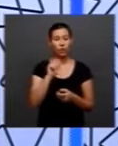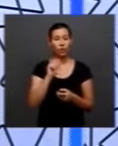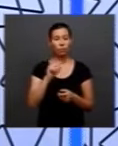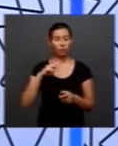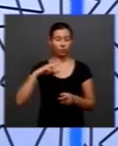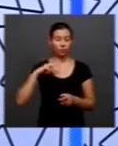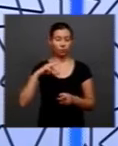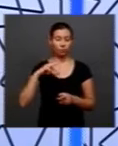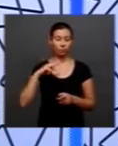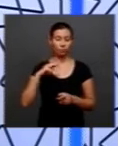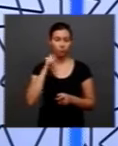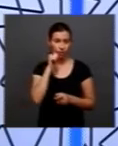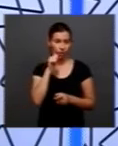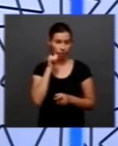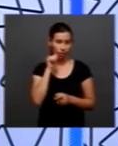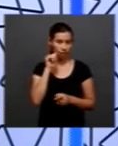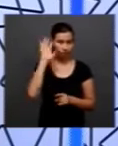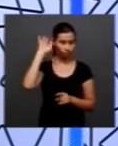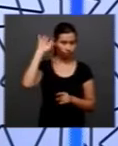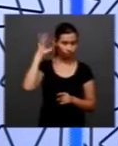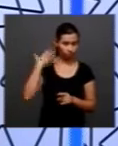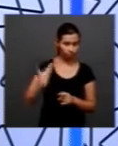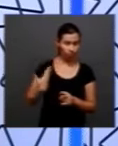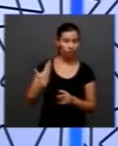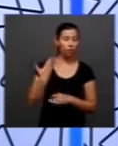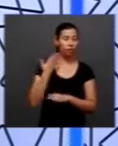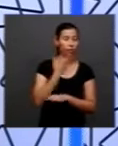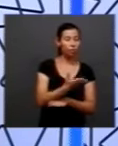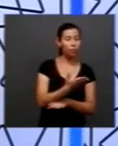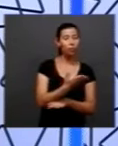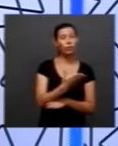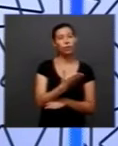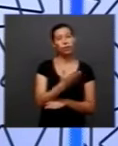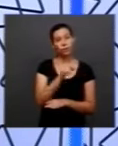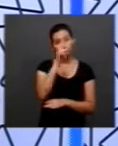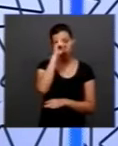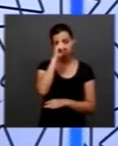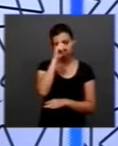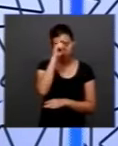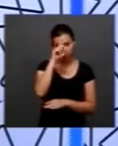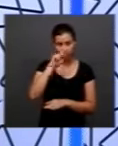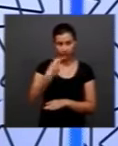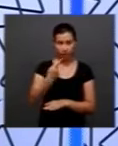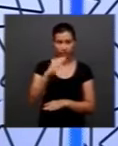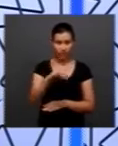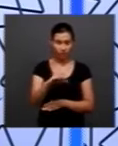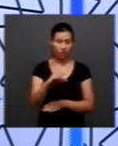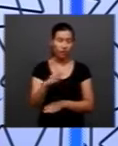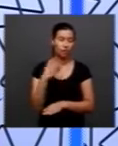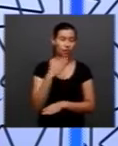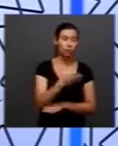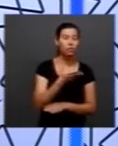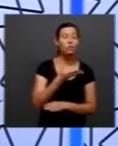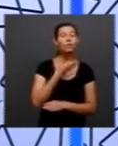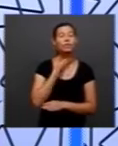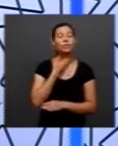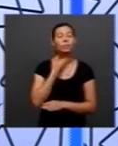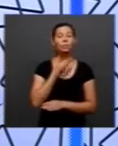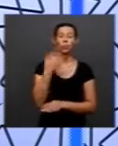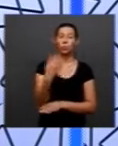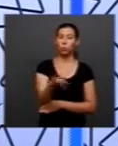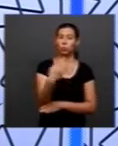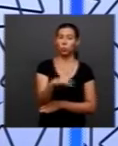ela teve no pronto-socorro aqui em Uberlândia. Ela foi por causa de uma dor de garganta e, diante da dor de garganta, ela foi